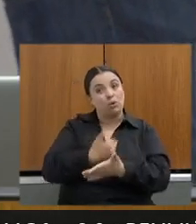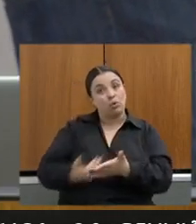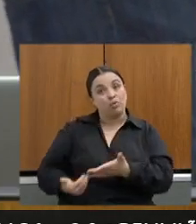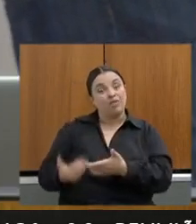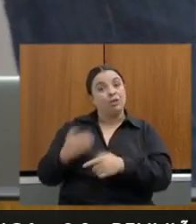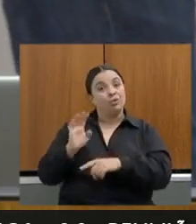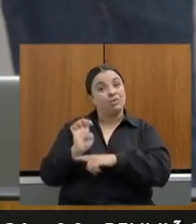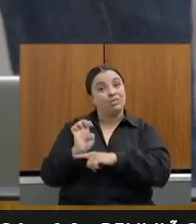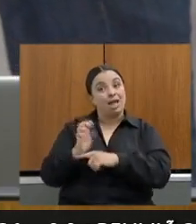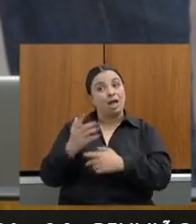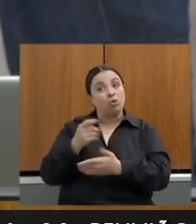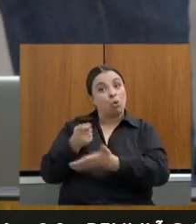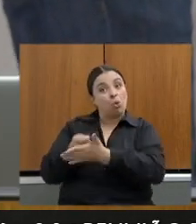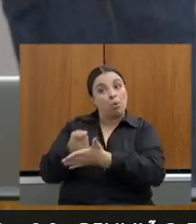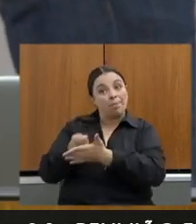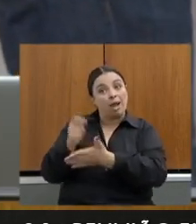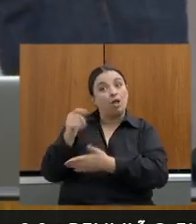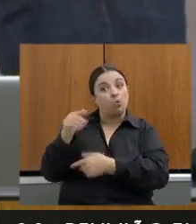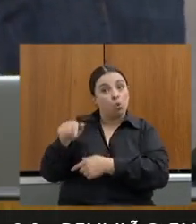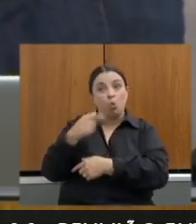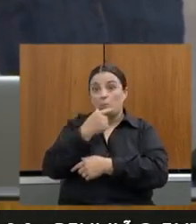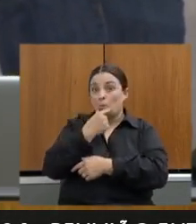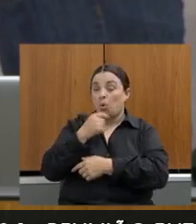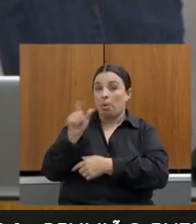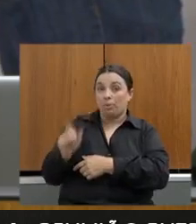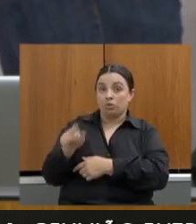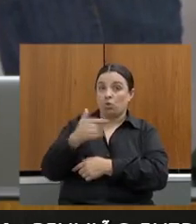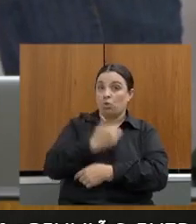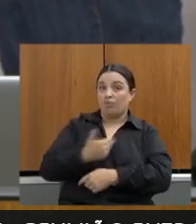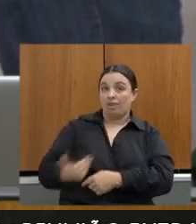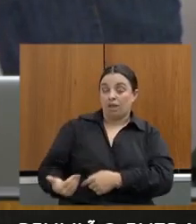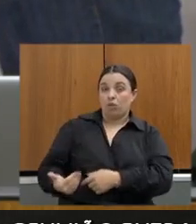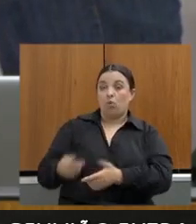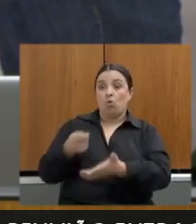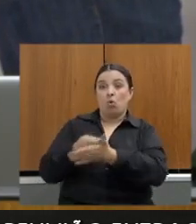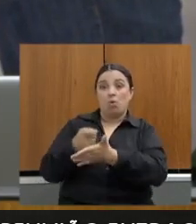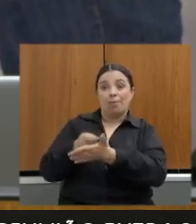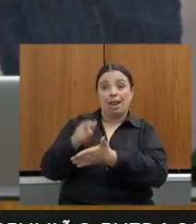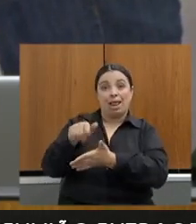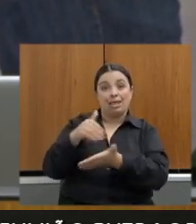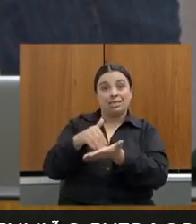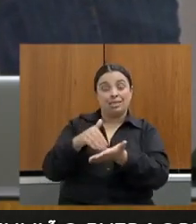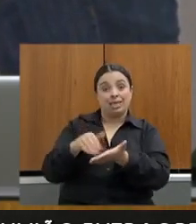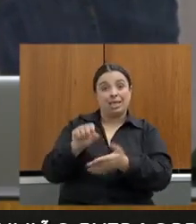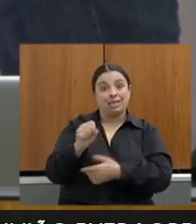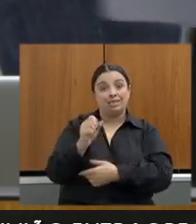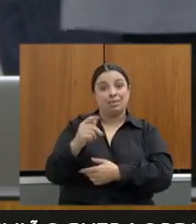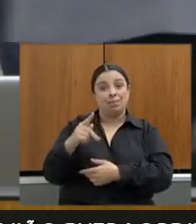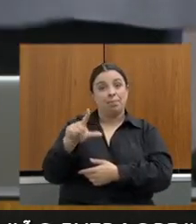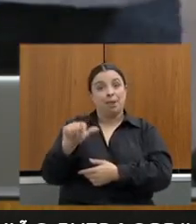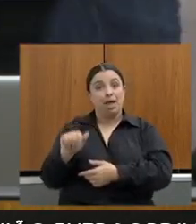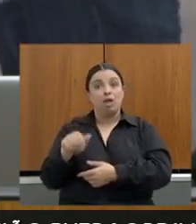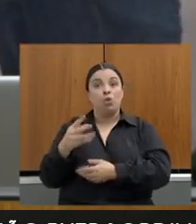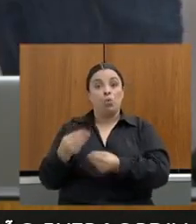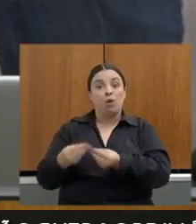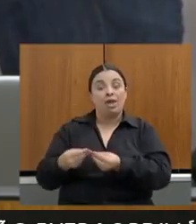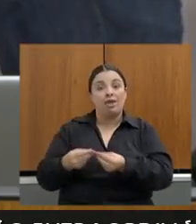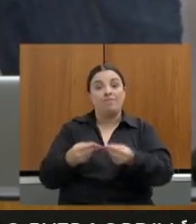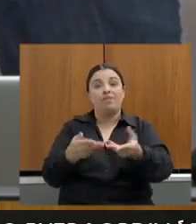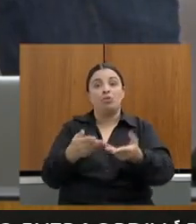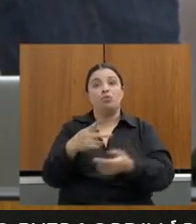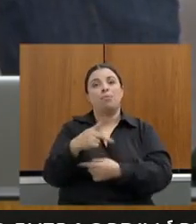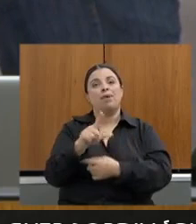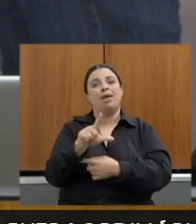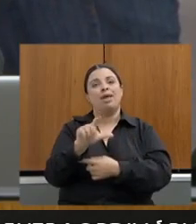para cobrar do governador da Seplag o envio do Perez e é muito importante nós não podemos ter uma força